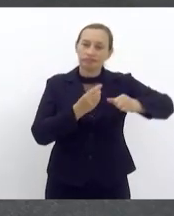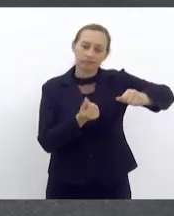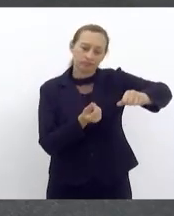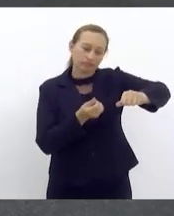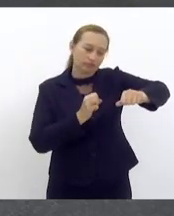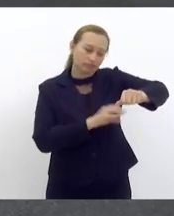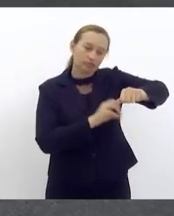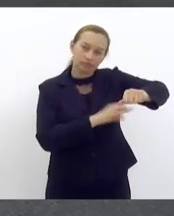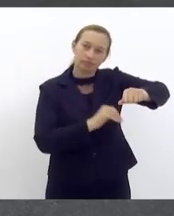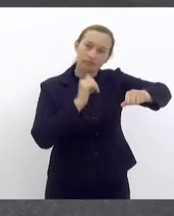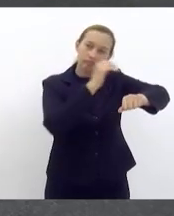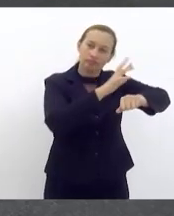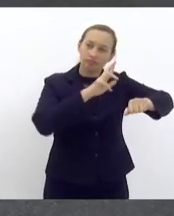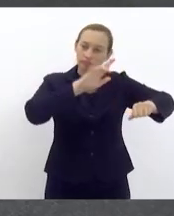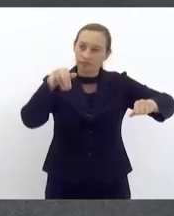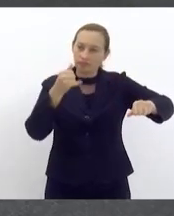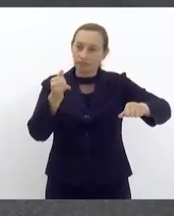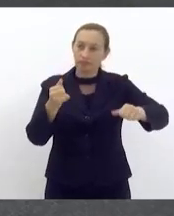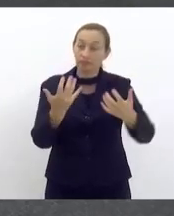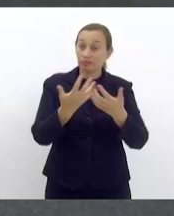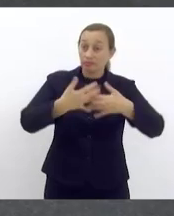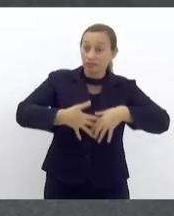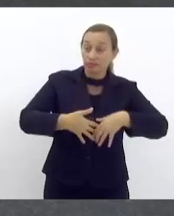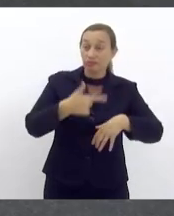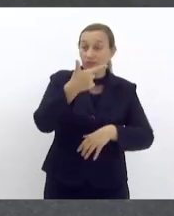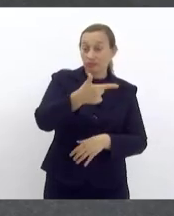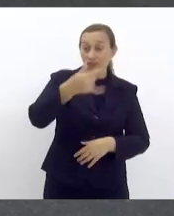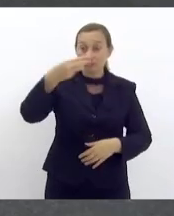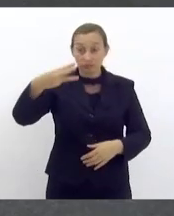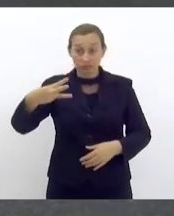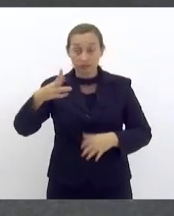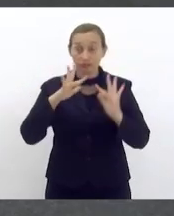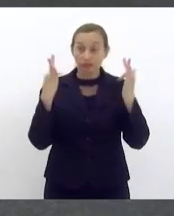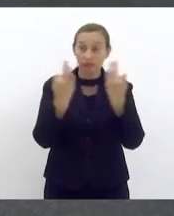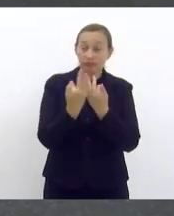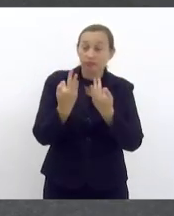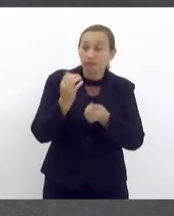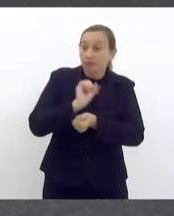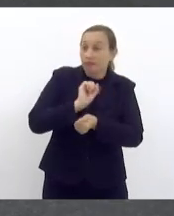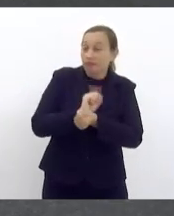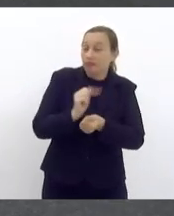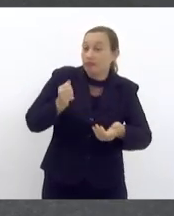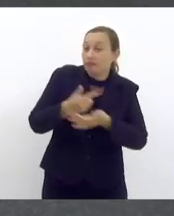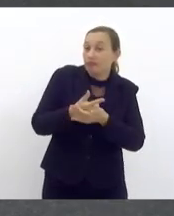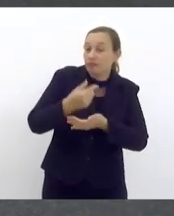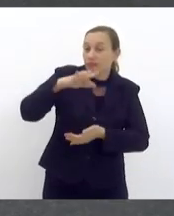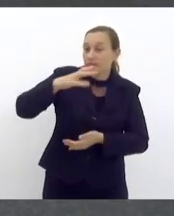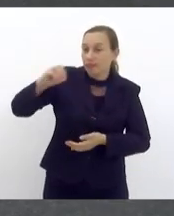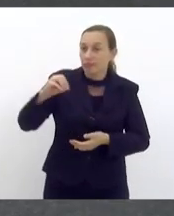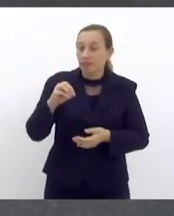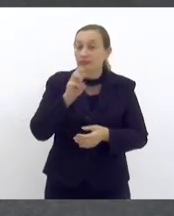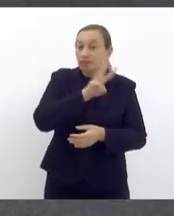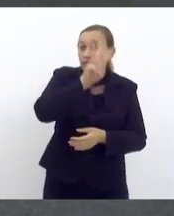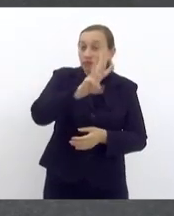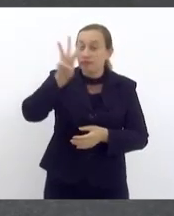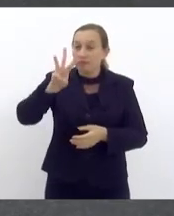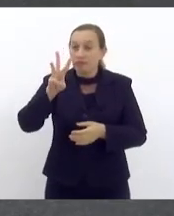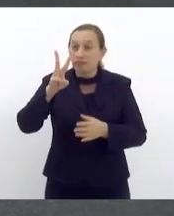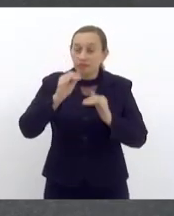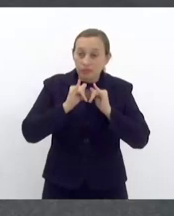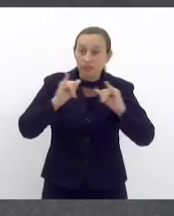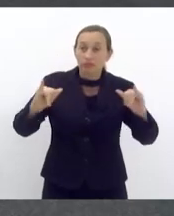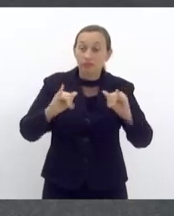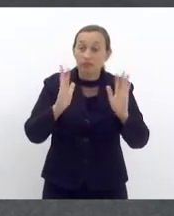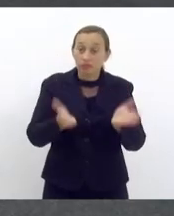em Petrópolis são 23 famílias que estão aguardando o pagamento de Março e foi divulgado no site do prj que hoje seria